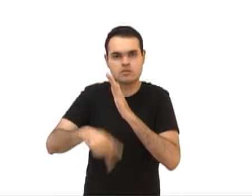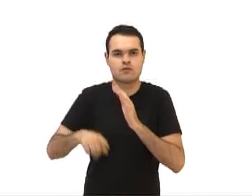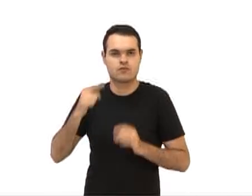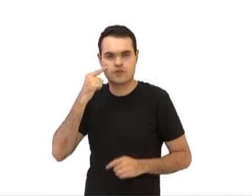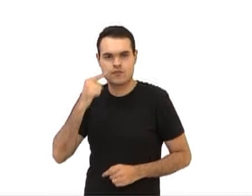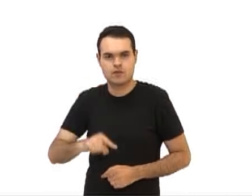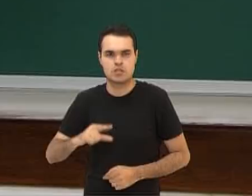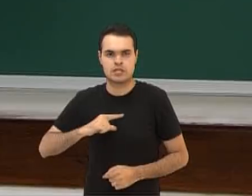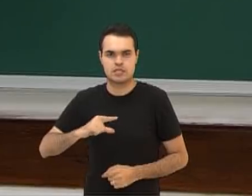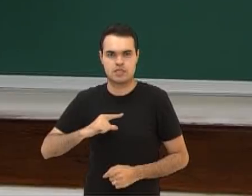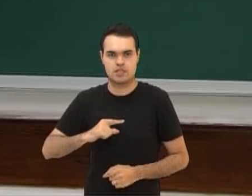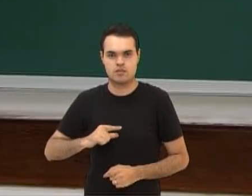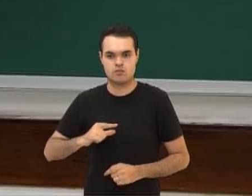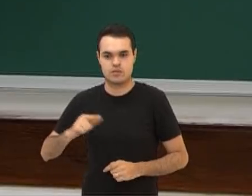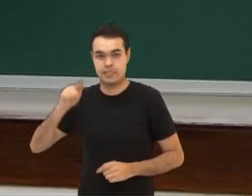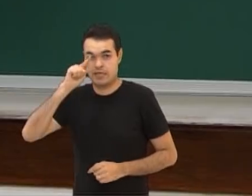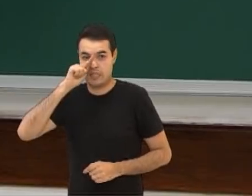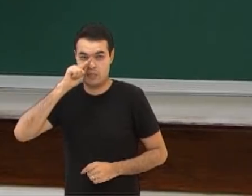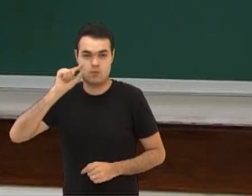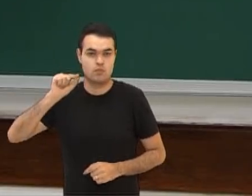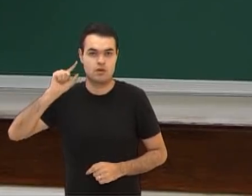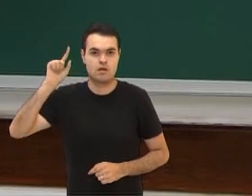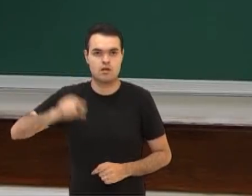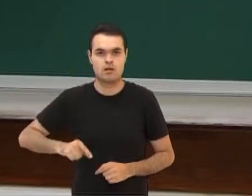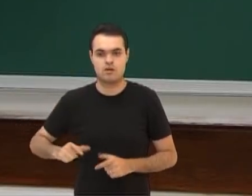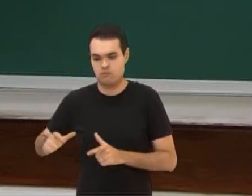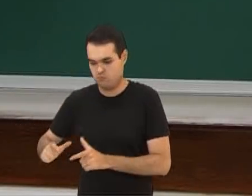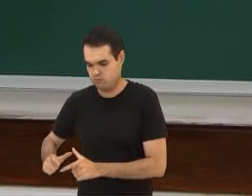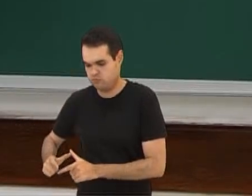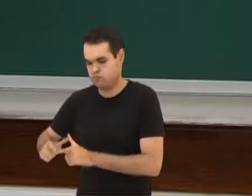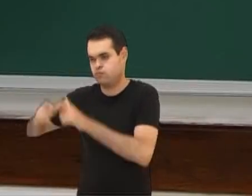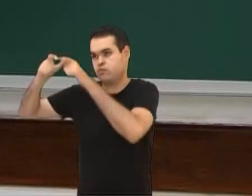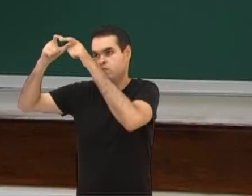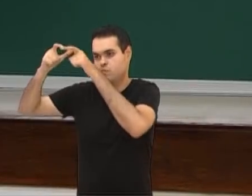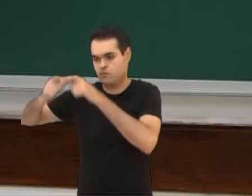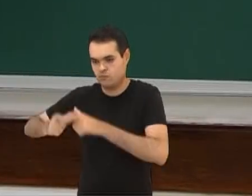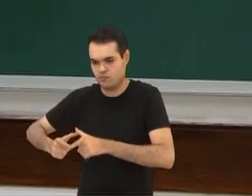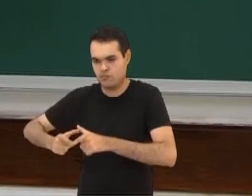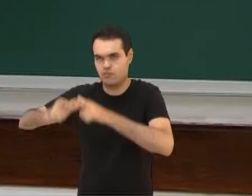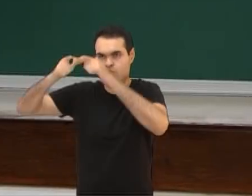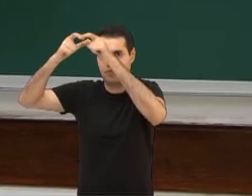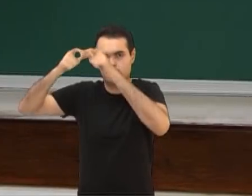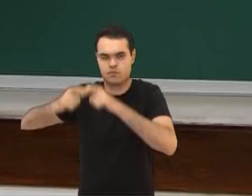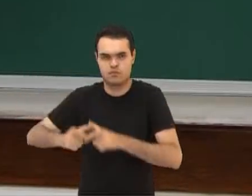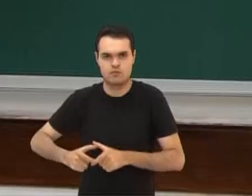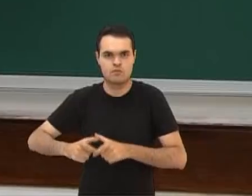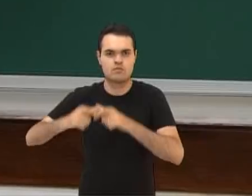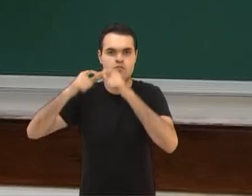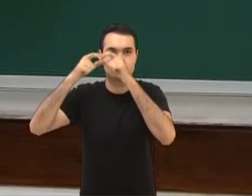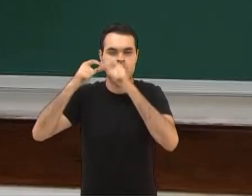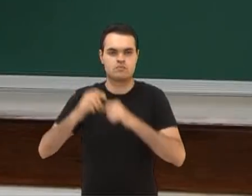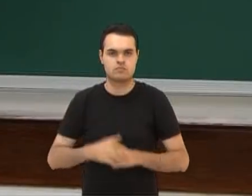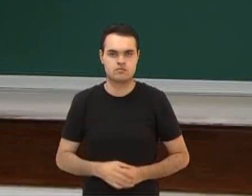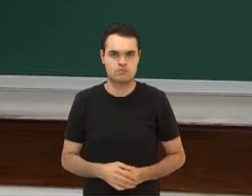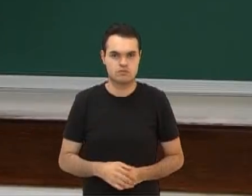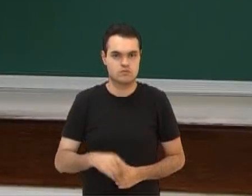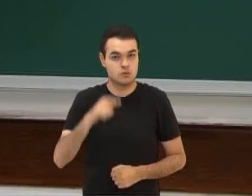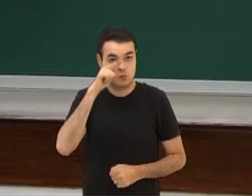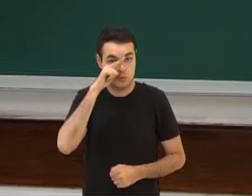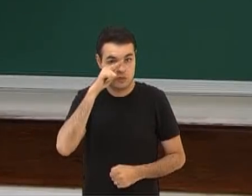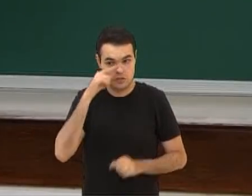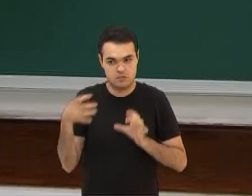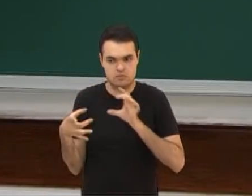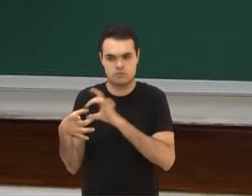você vê que o templo grego era baseado em quê? Em colunas, né? E os templos gregos, eles eram